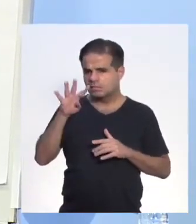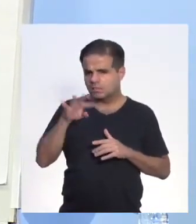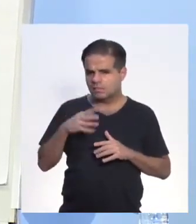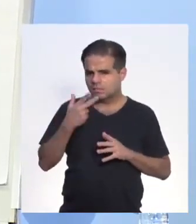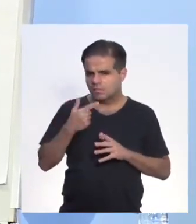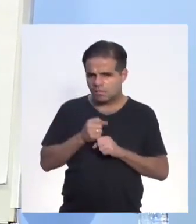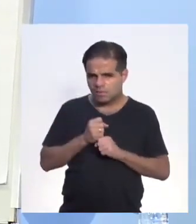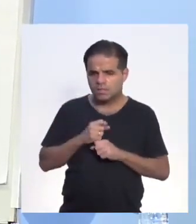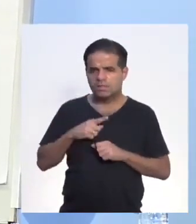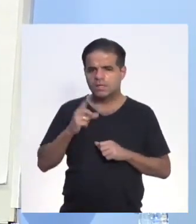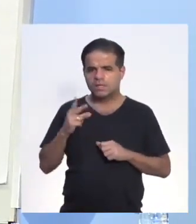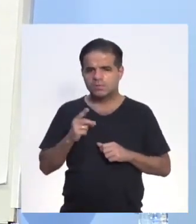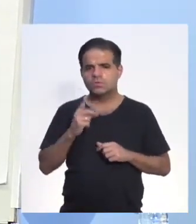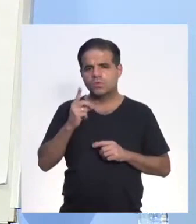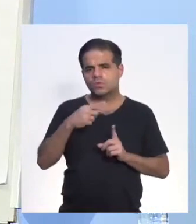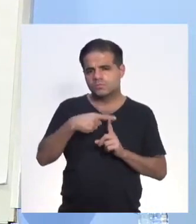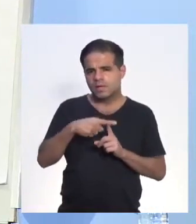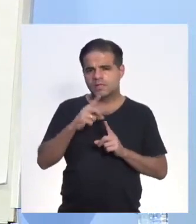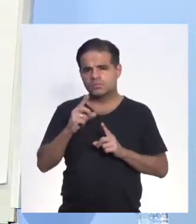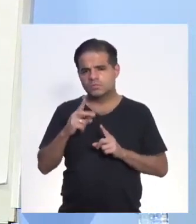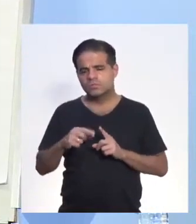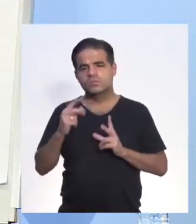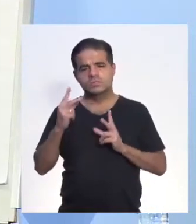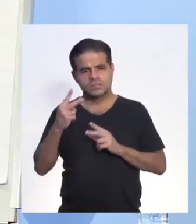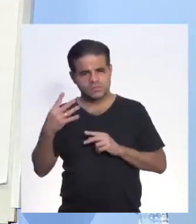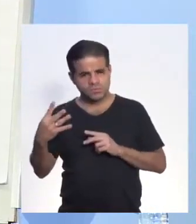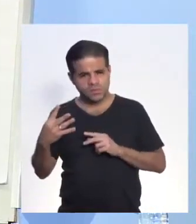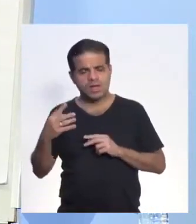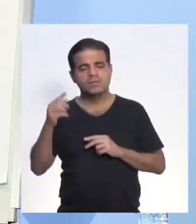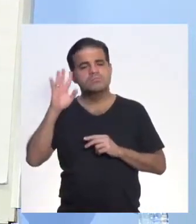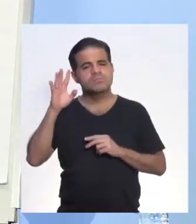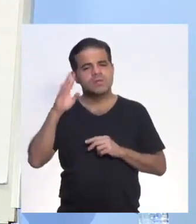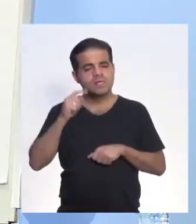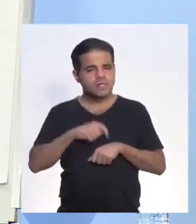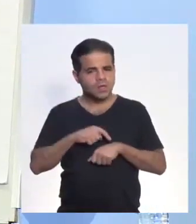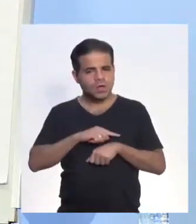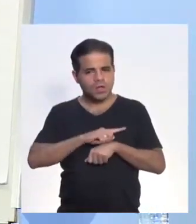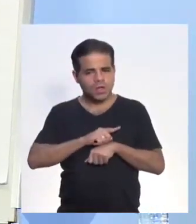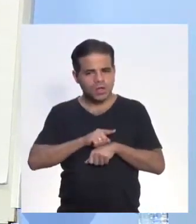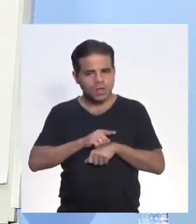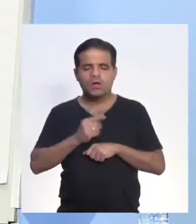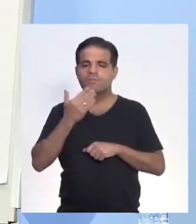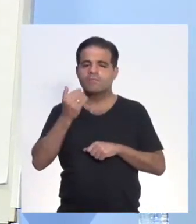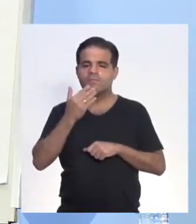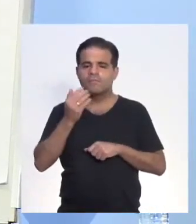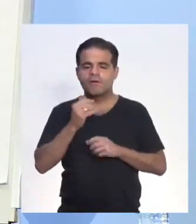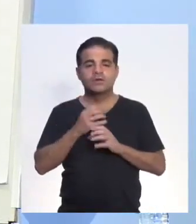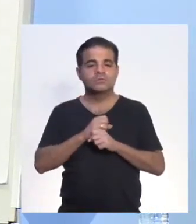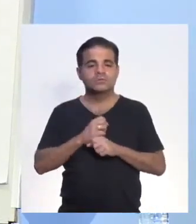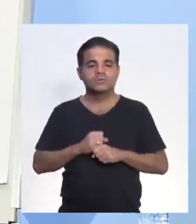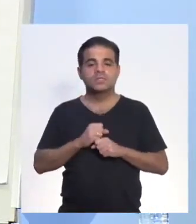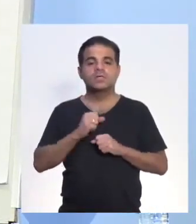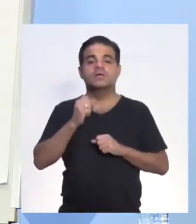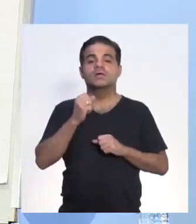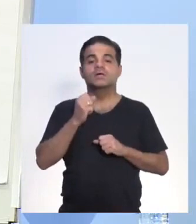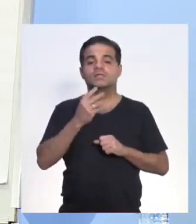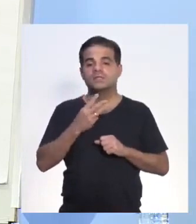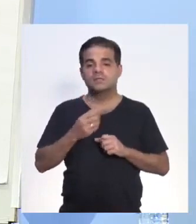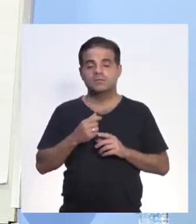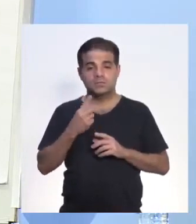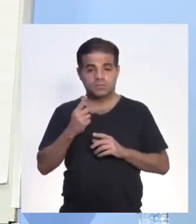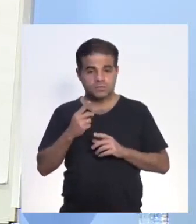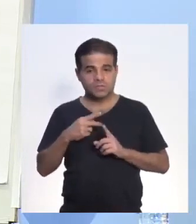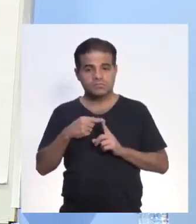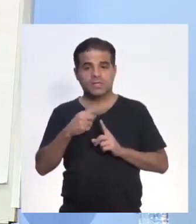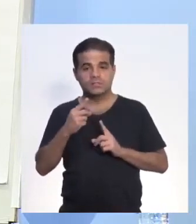falar, não sei. Ó, 12 mais 12, 24, né? Pensa na hora do relógio que é fácil de calcular. E 24 mais 12 dá 36. São 3